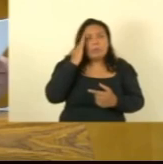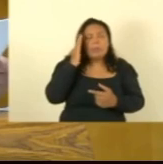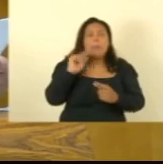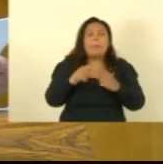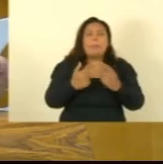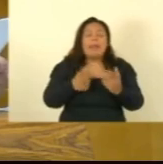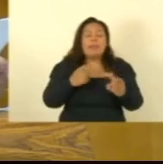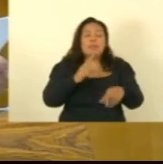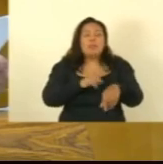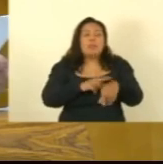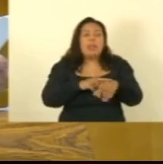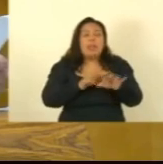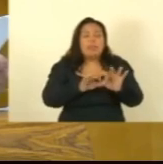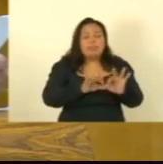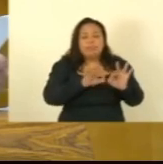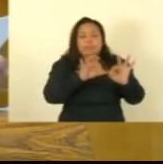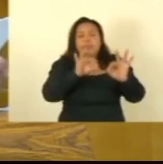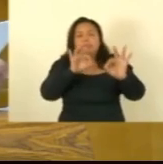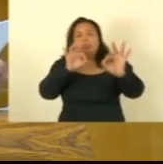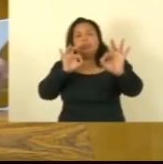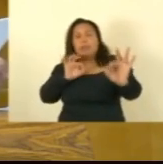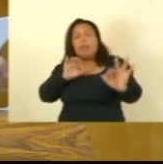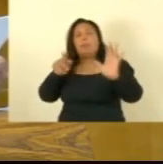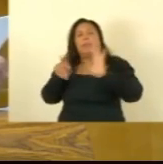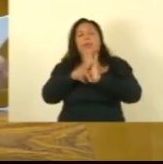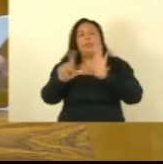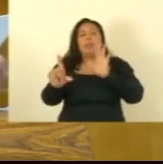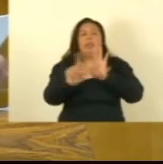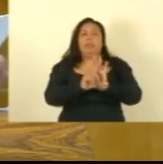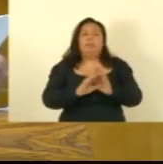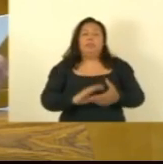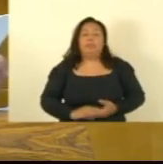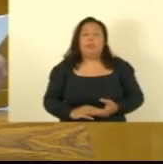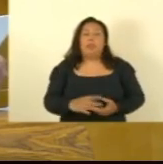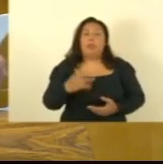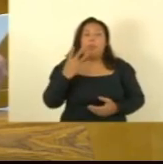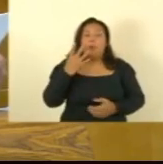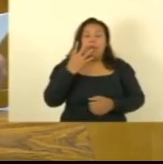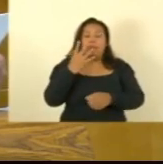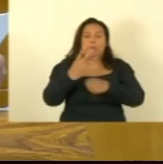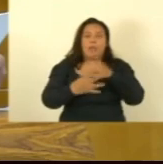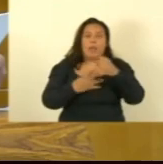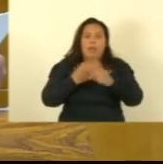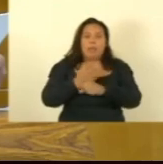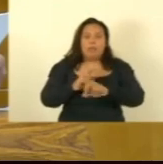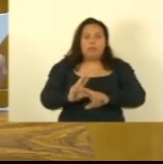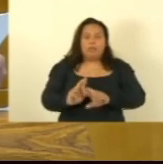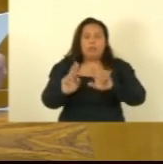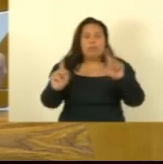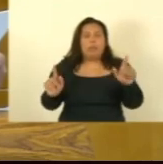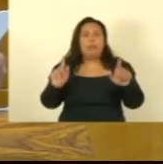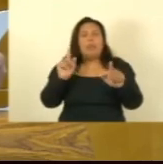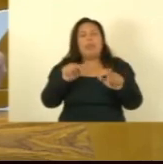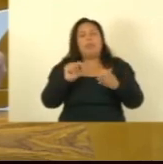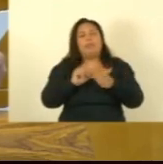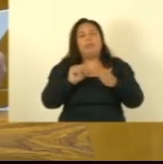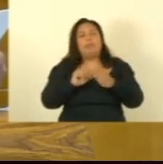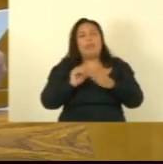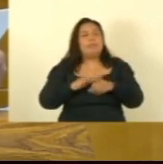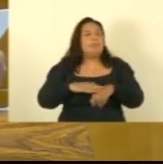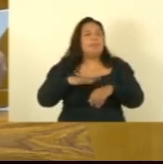do que a longeva existência legal. São 4 anos de diferença, o que faz ser a mais